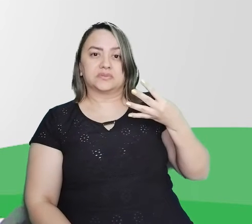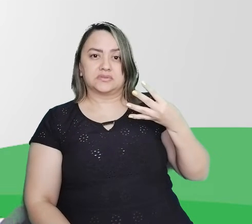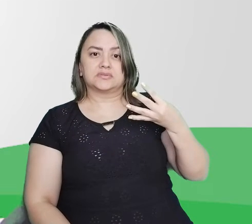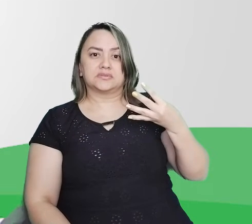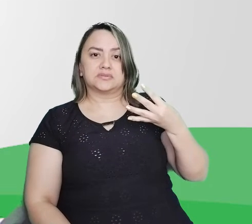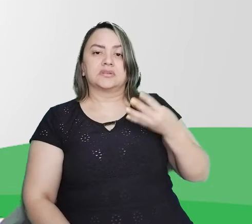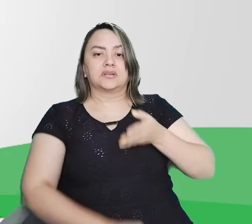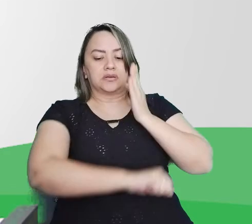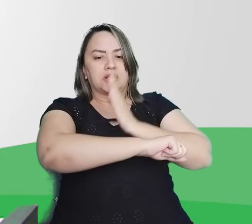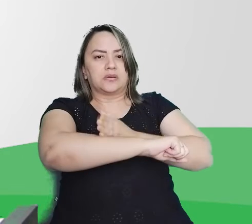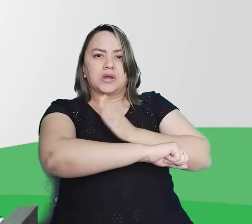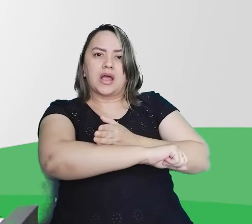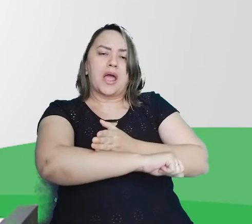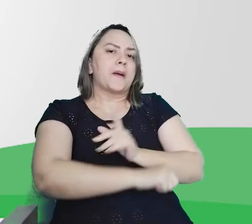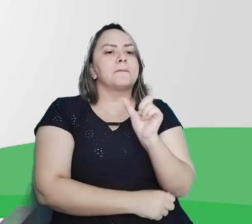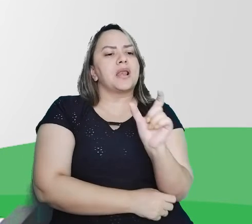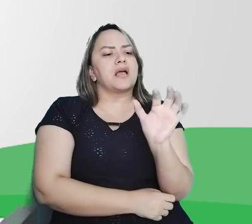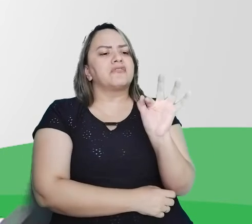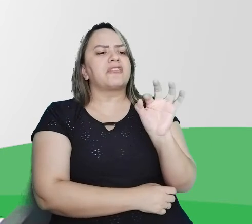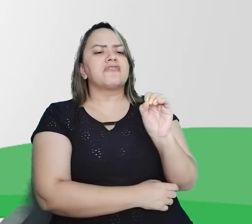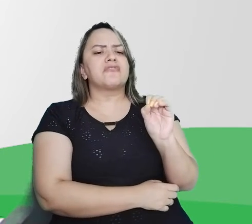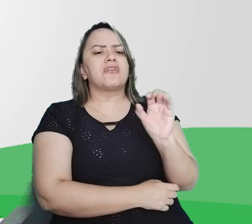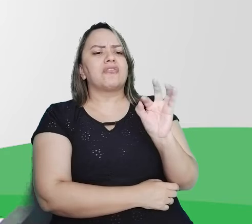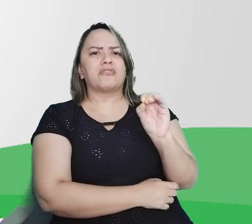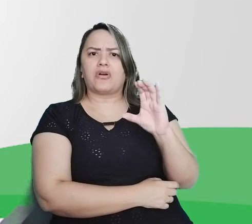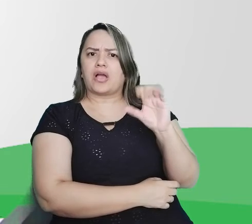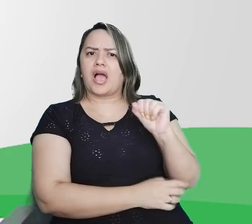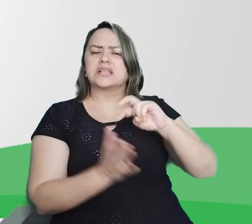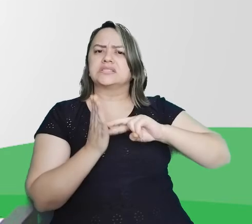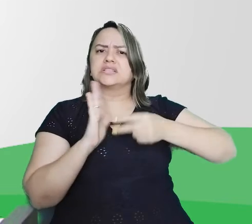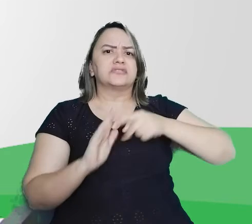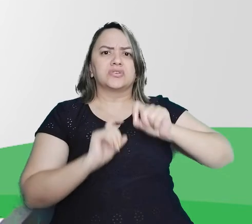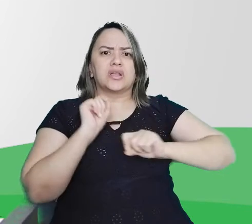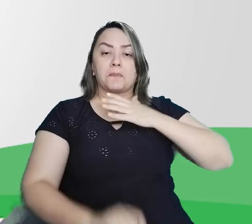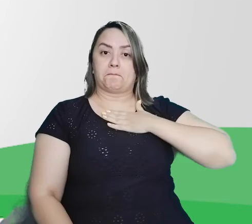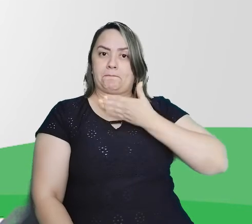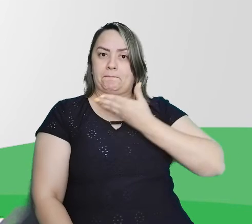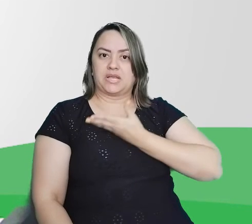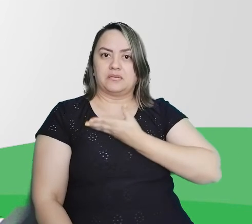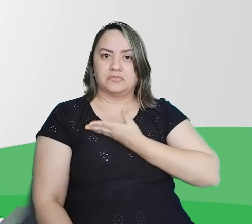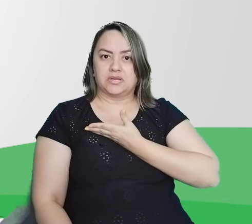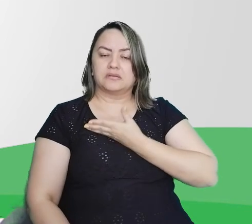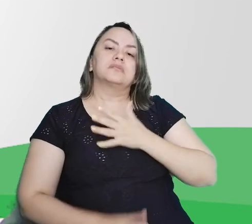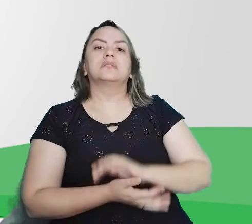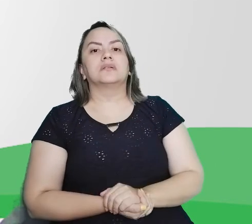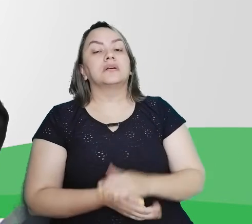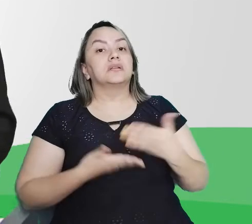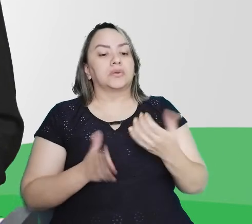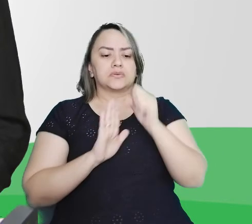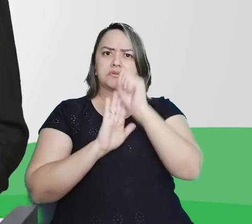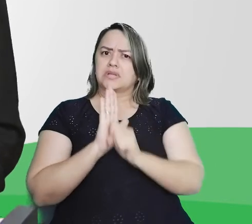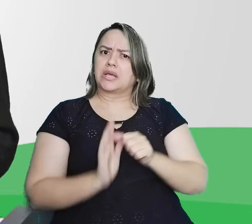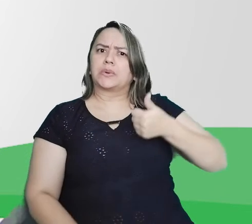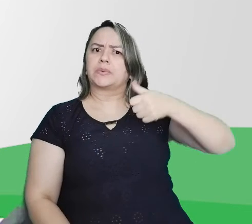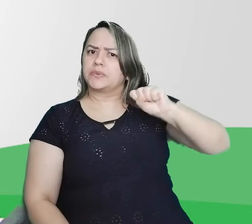palavra fofoca significava amiga, minha amiga. Isso se transformou profundamente e no século XVIII, a